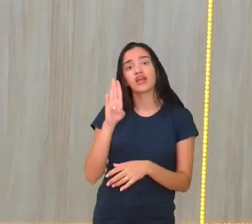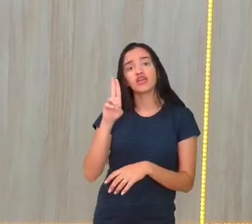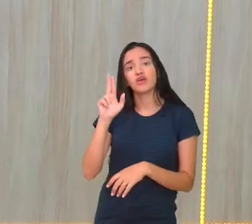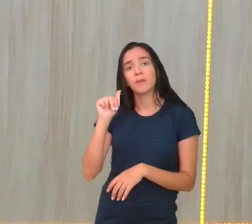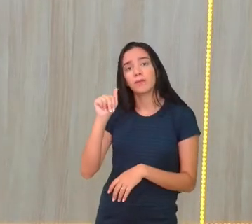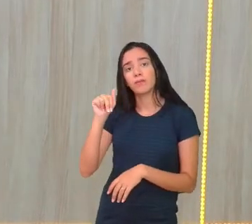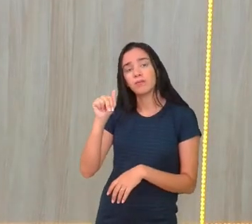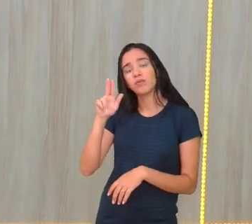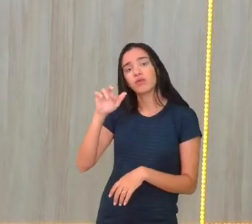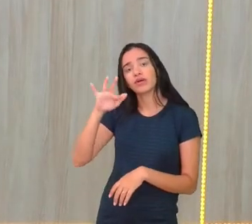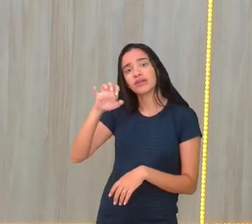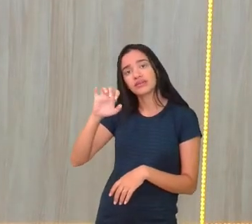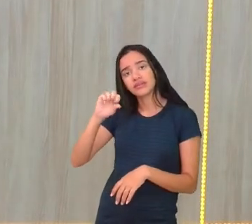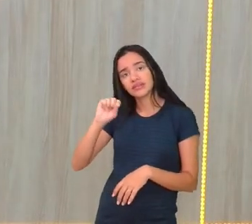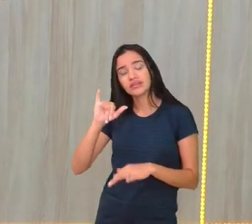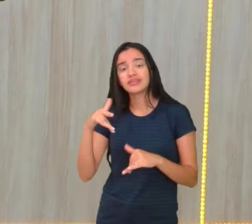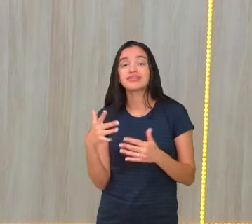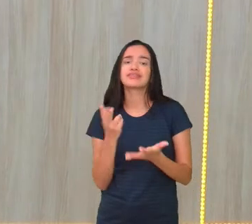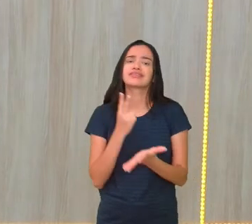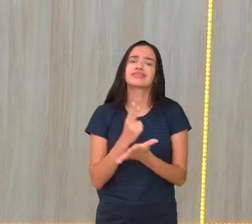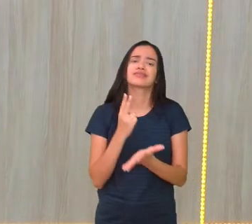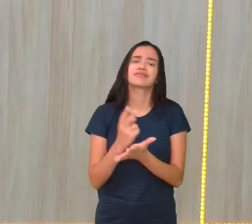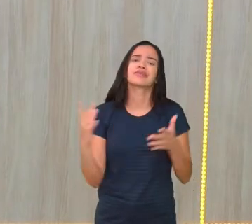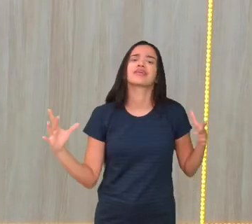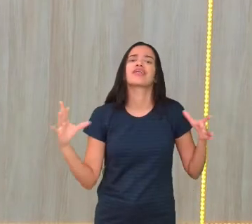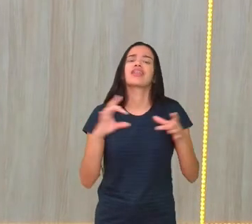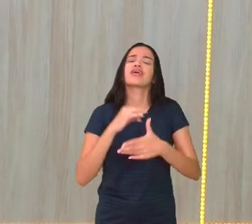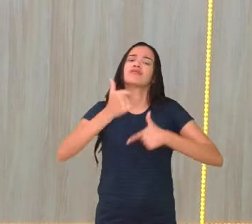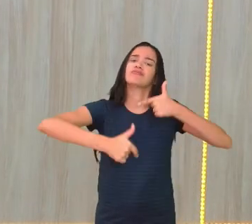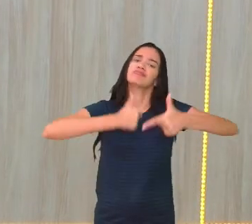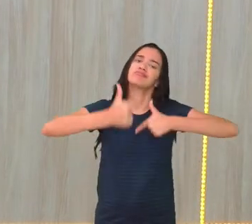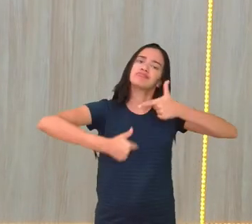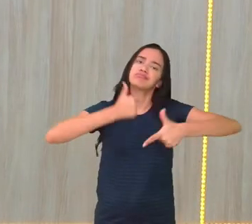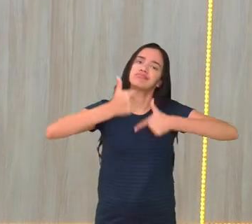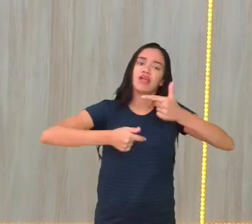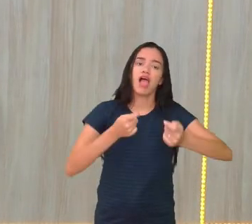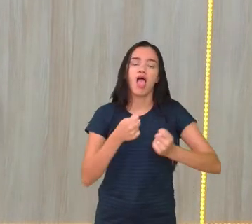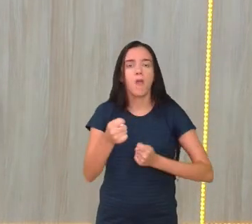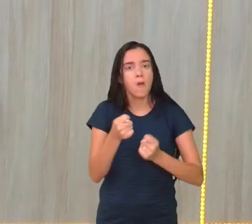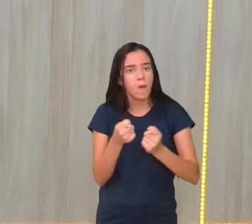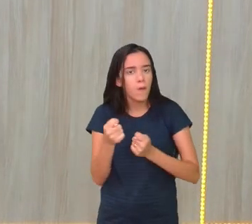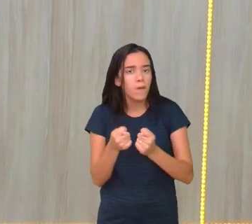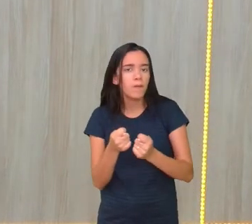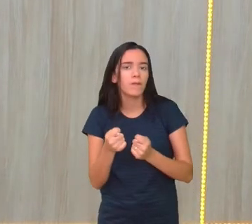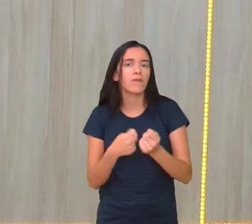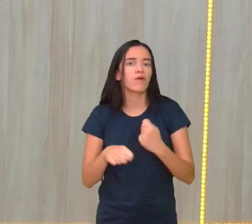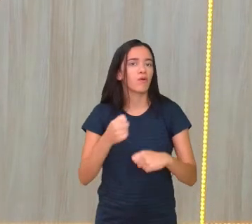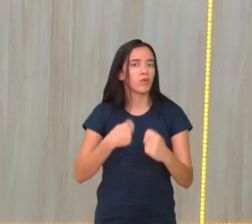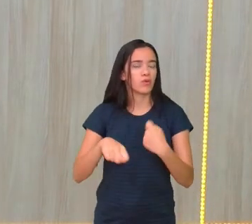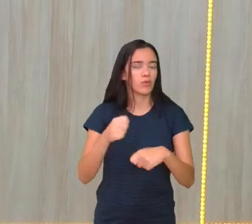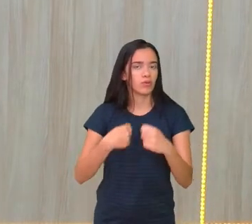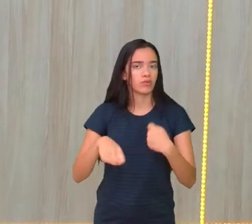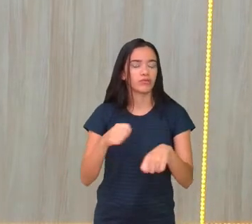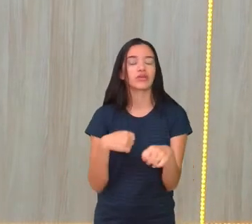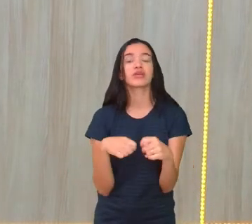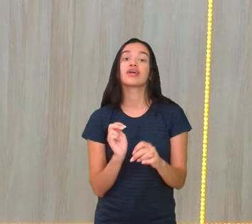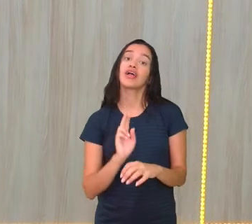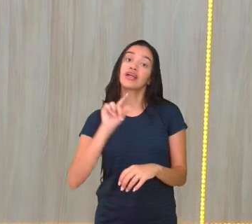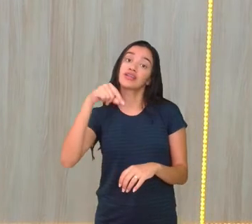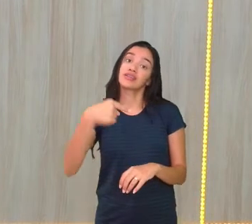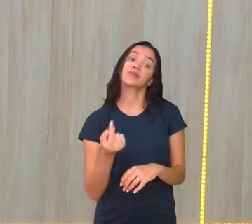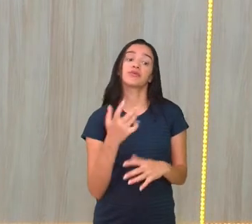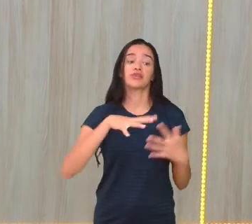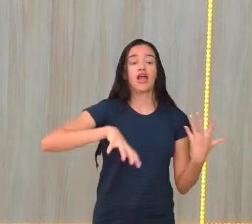uma classe que está sempre ligada às atividades econômicas. Inicialmente, comércio. Aí depois, quando vem